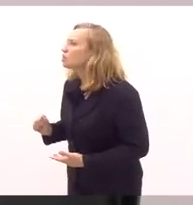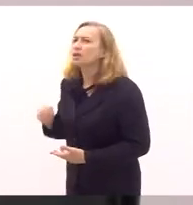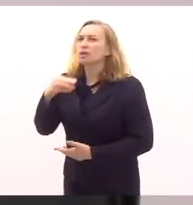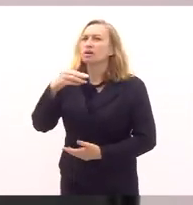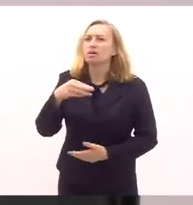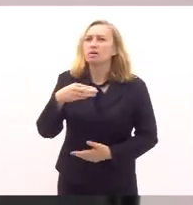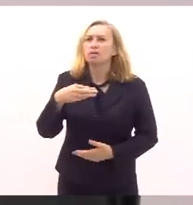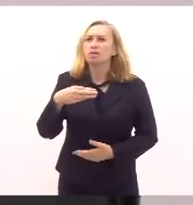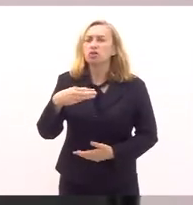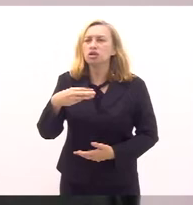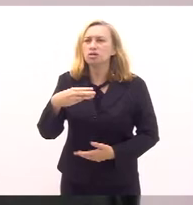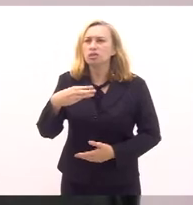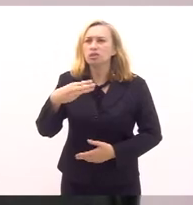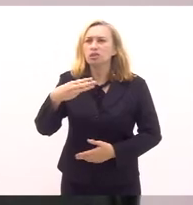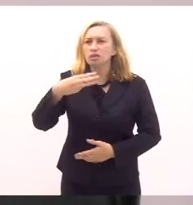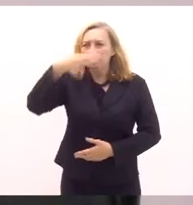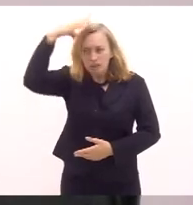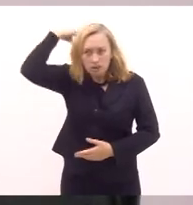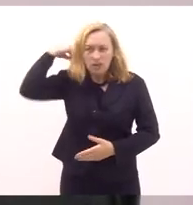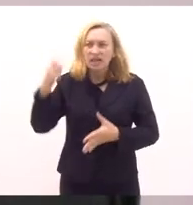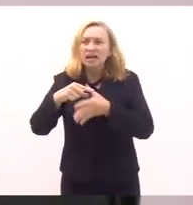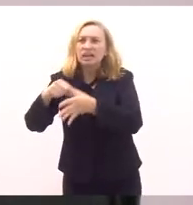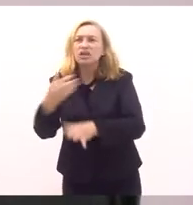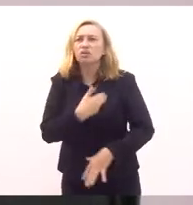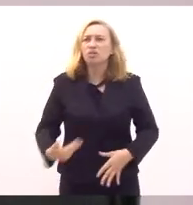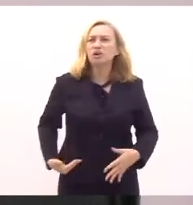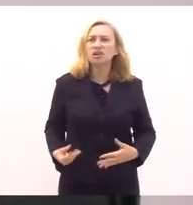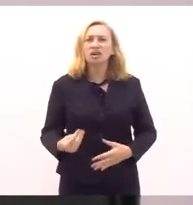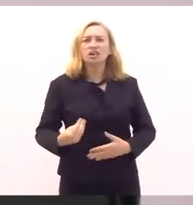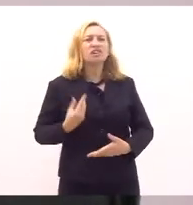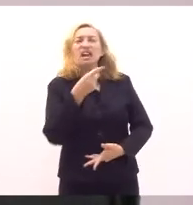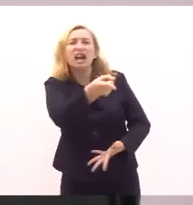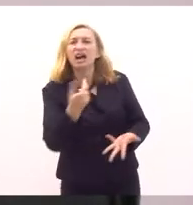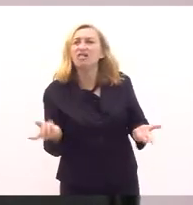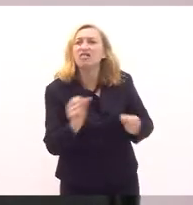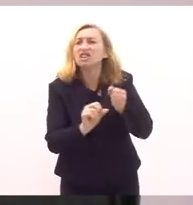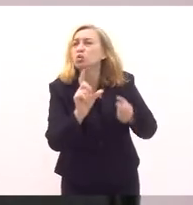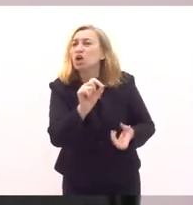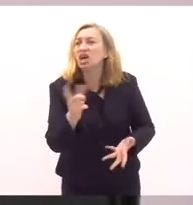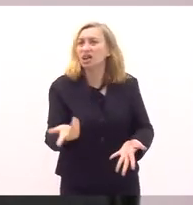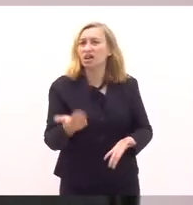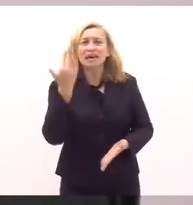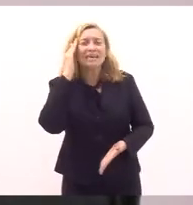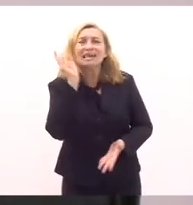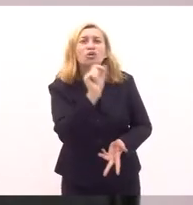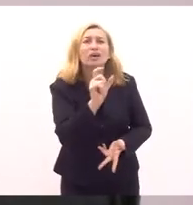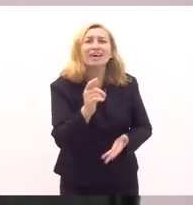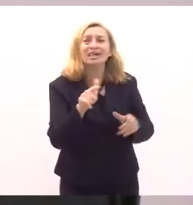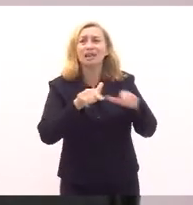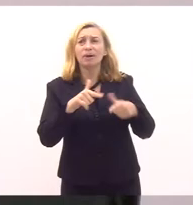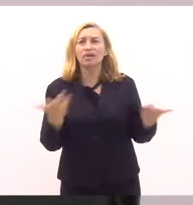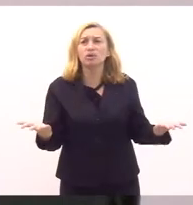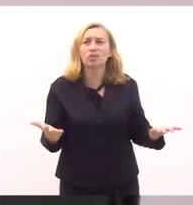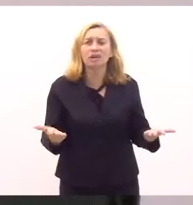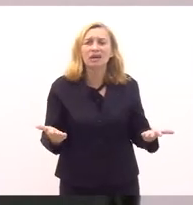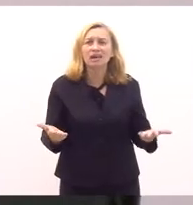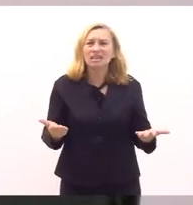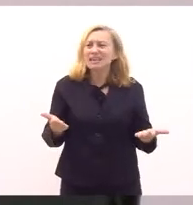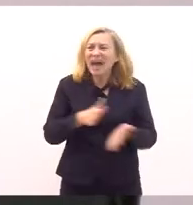Márcio Pacheco, líder do governo. O que ele estava fazendo lá? O que ele entende de trabalhador? Porra,